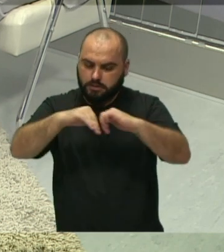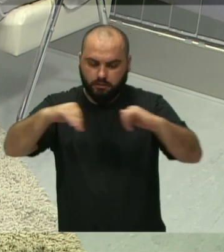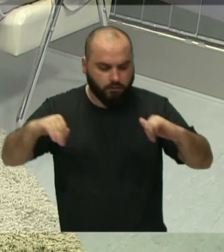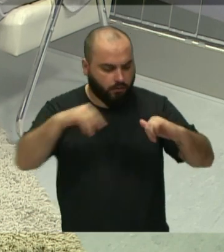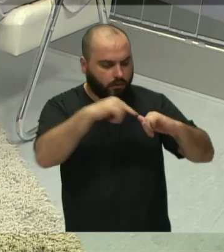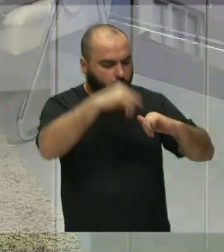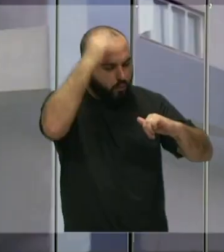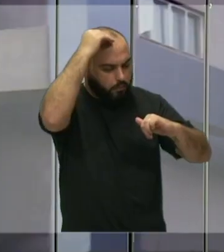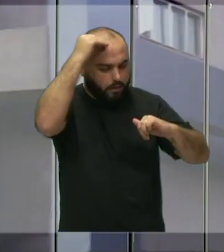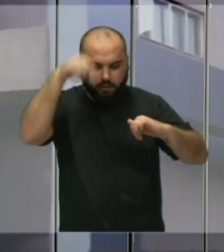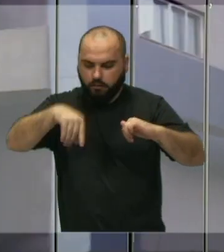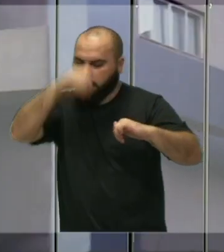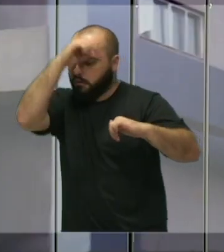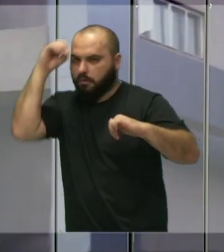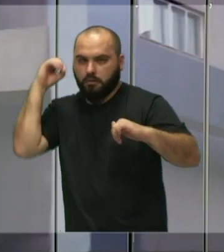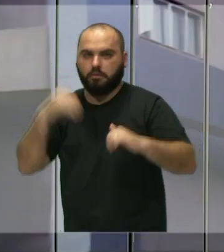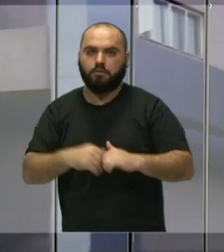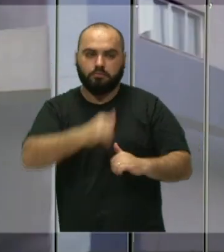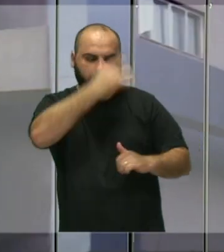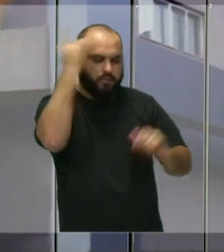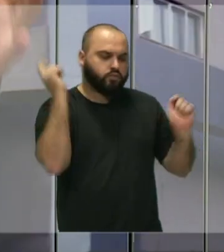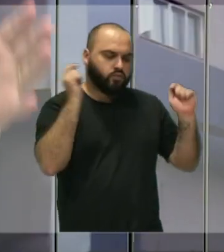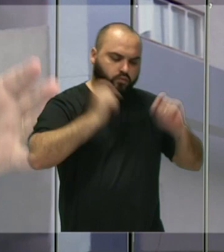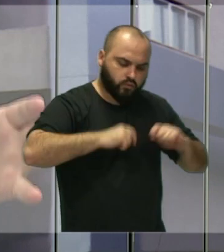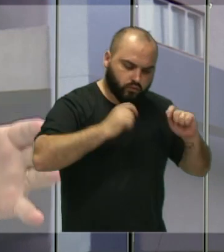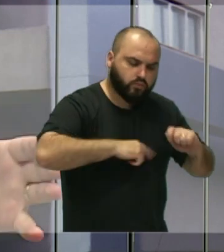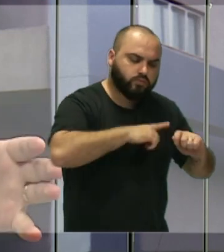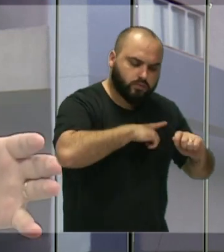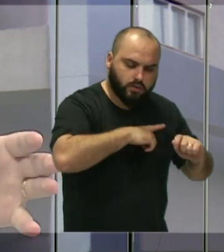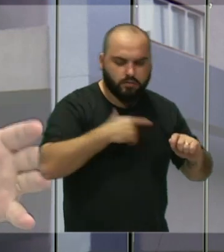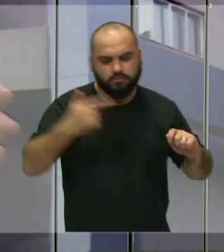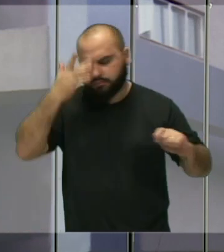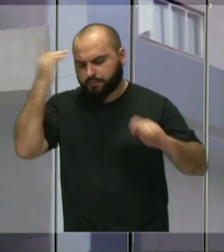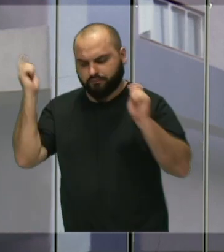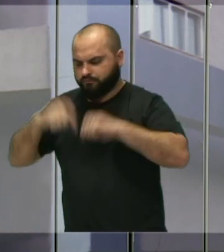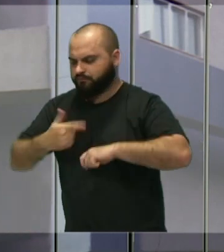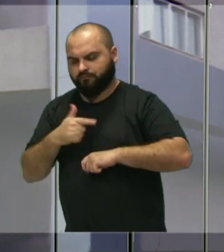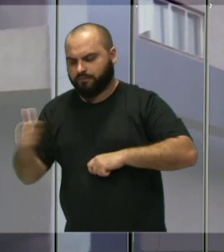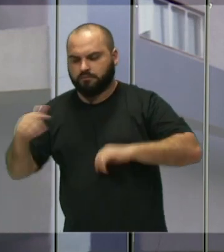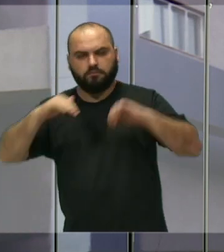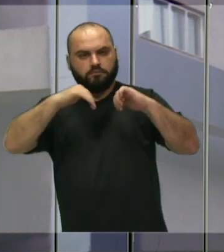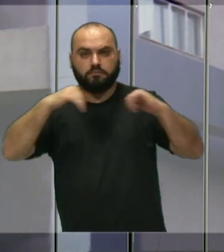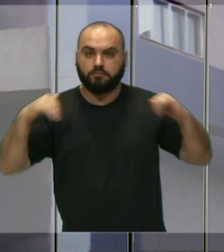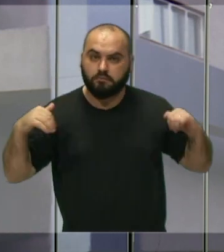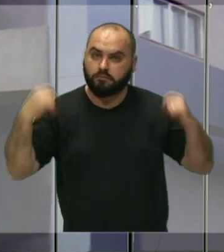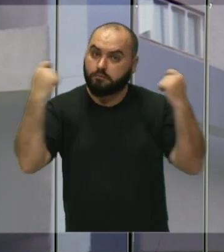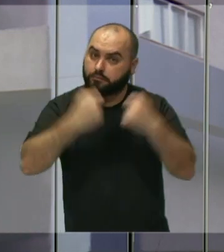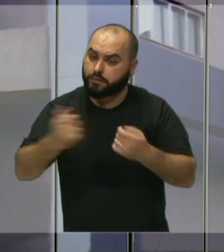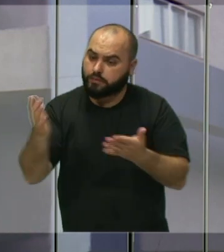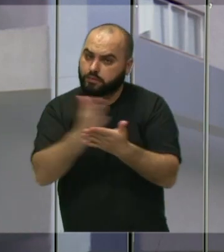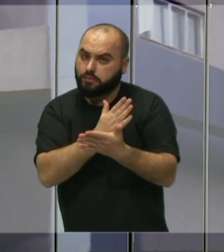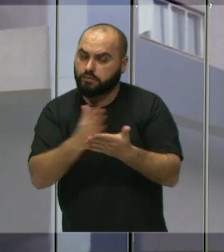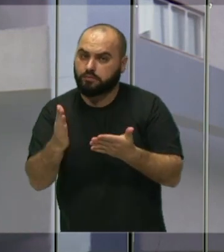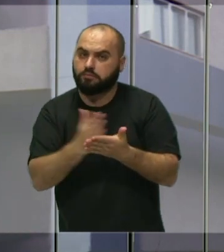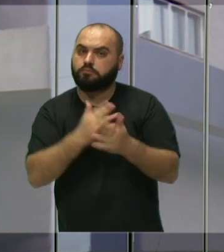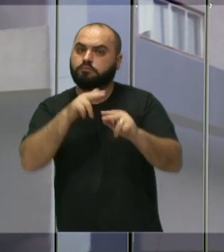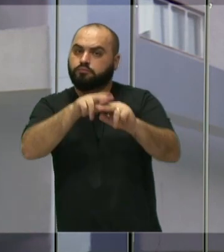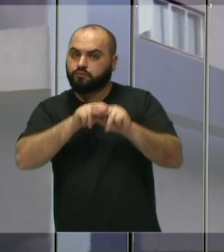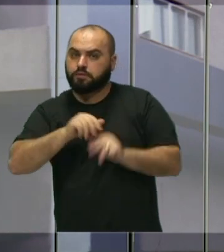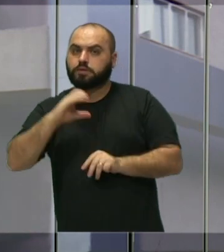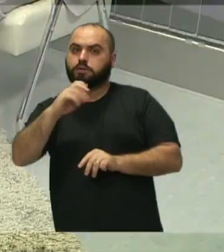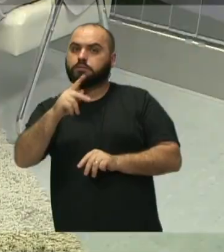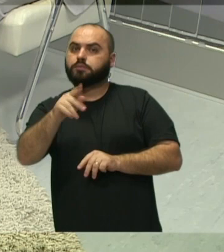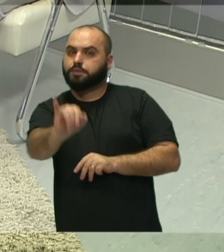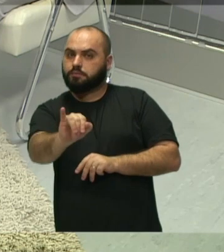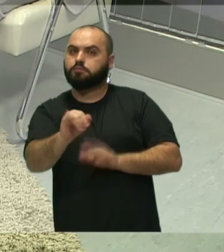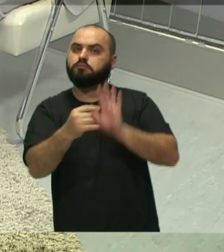inocentes, separar aqueles que têm compromisso com o dinheiro público daqueles que não têm. É isso que eu espero como encaminhamento desta CPI e